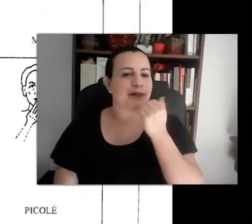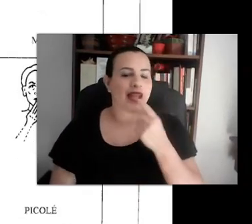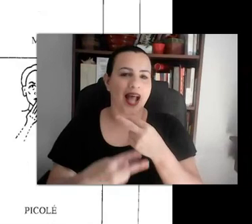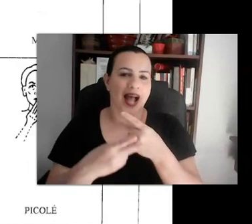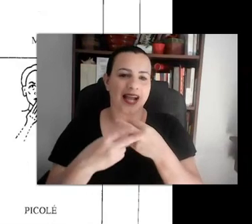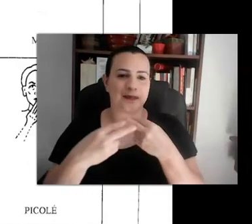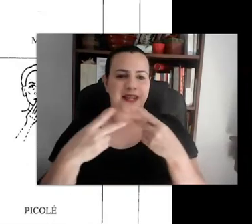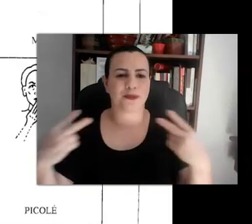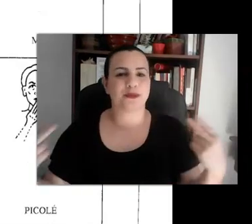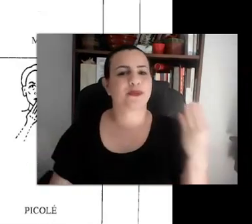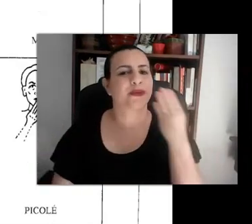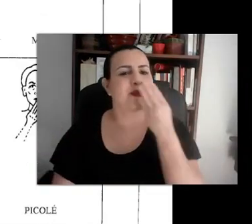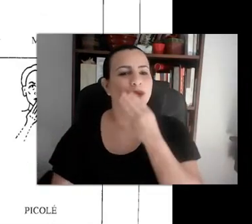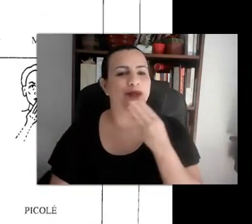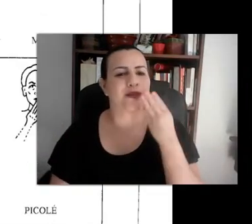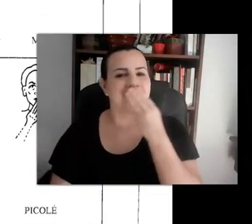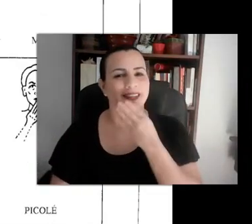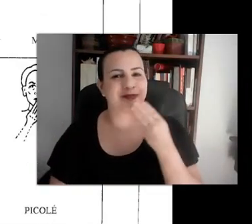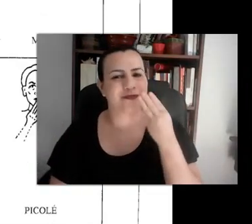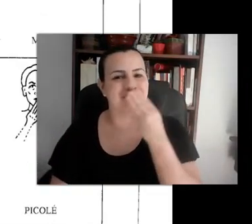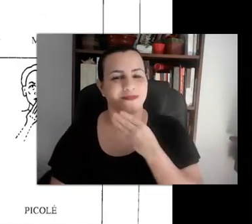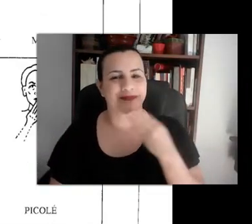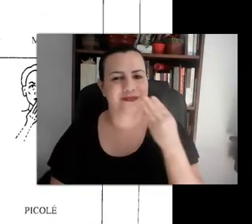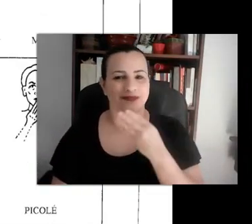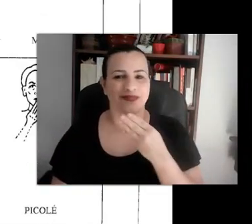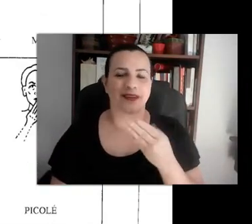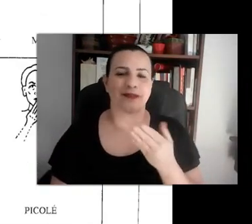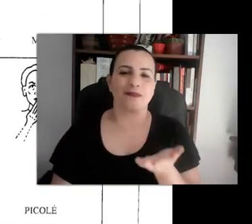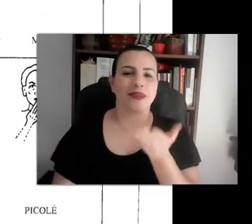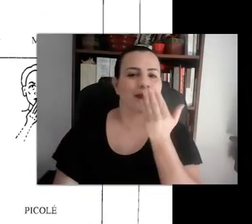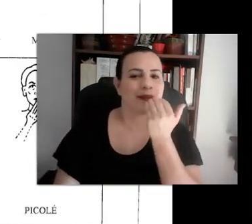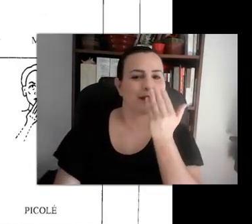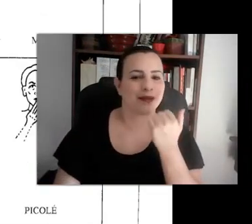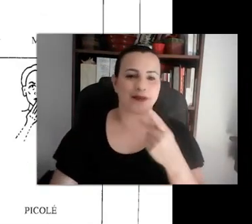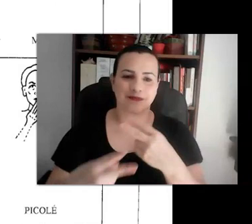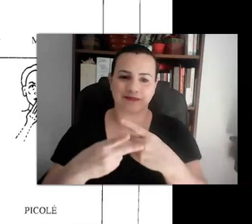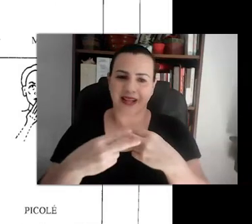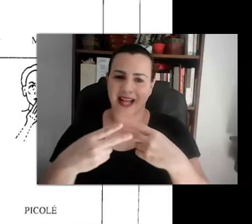Então, alimentos doce. Então,